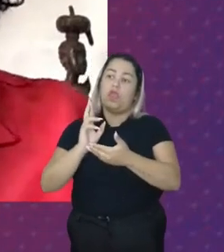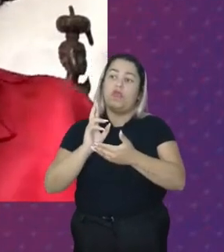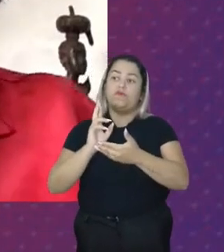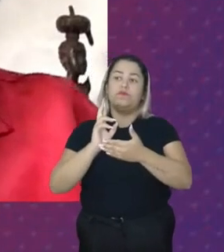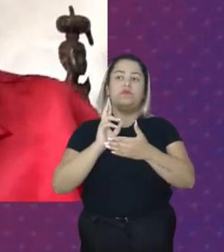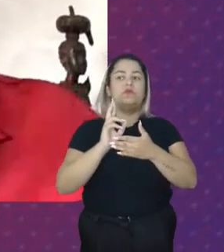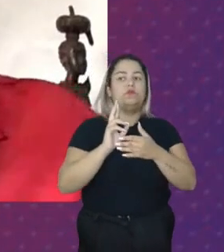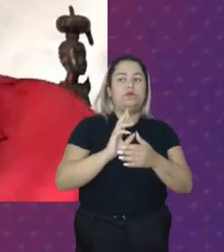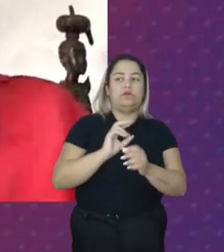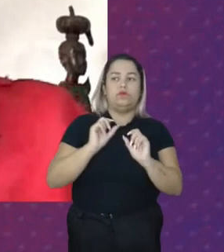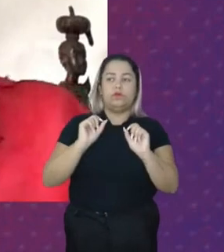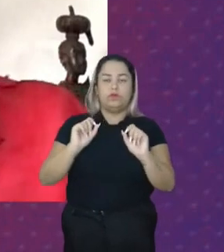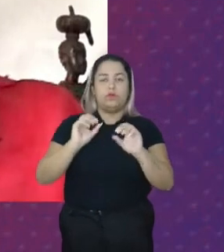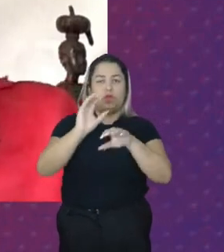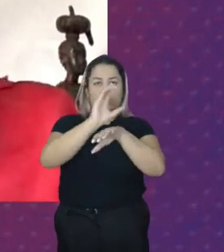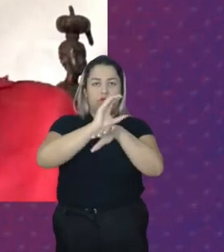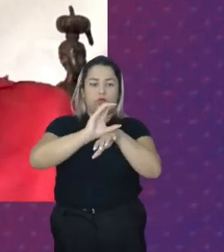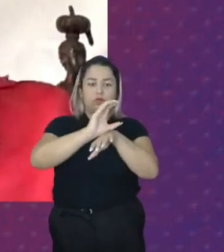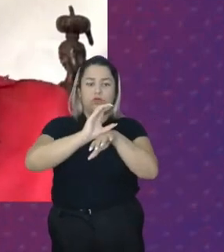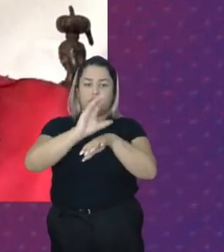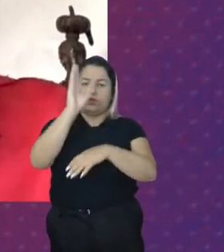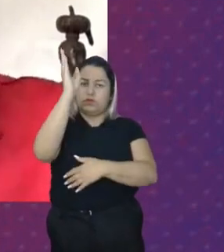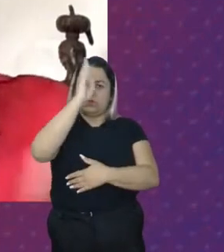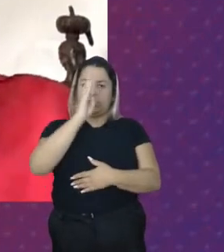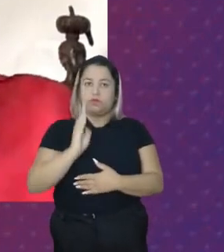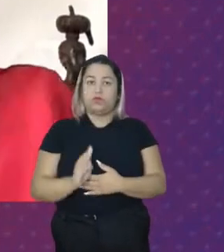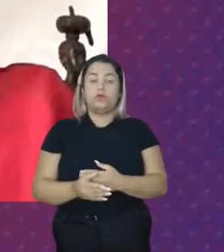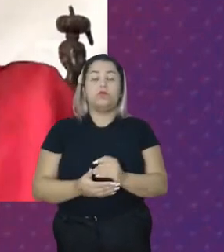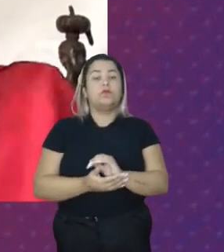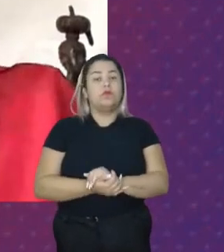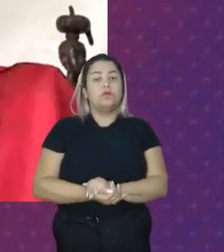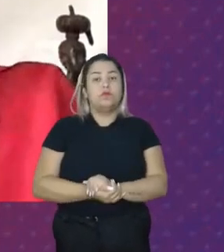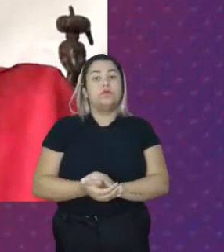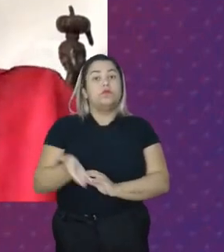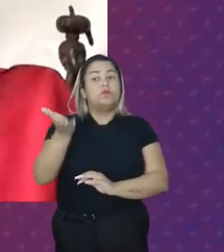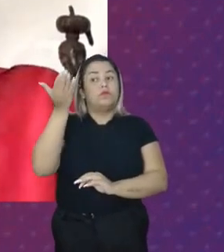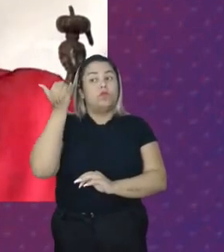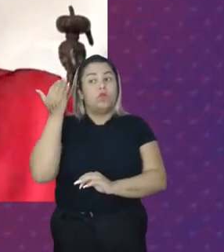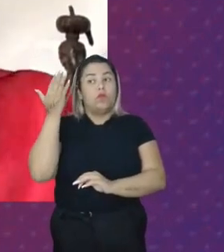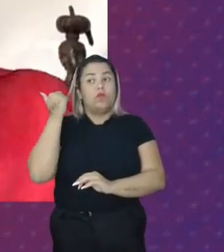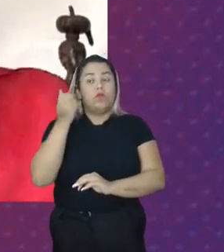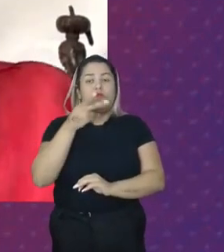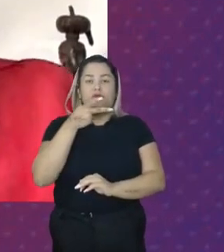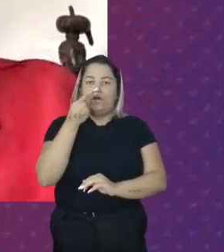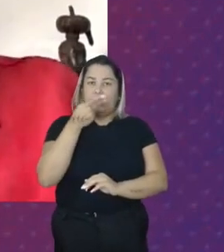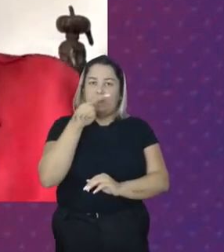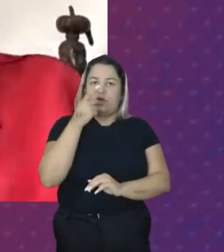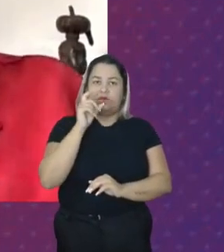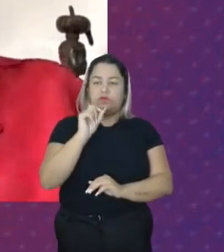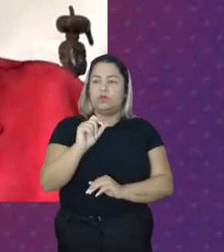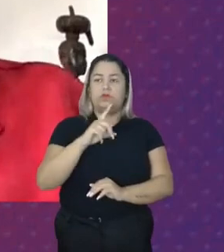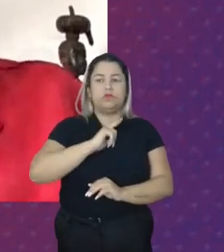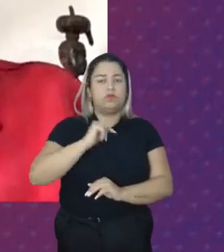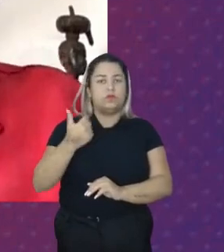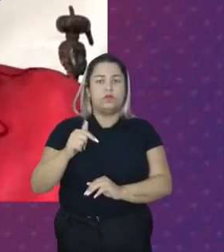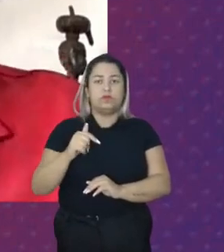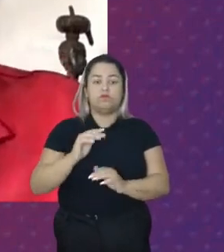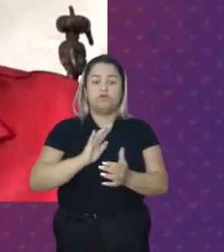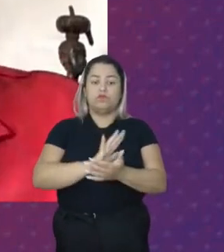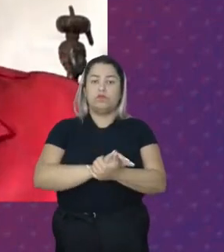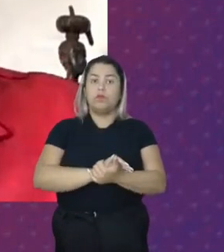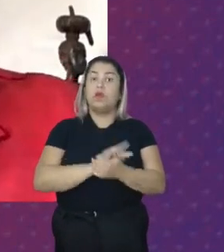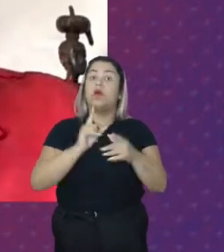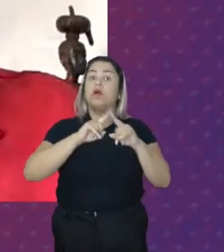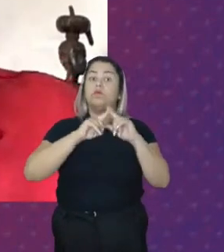Na Constituição Brasileira E até naquela época Eles diziam Que não caberia Mas